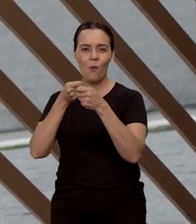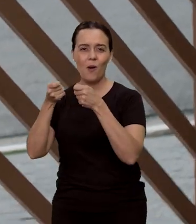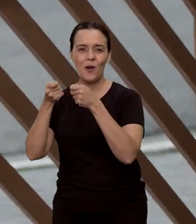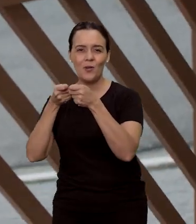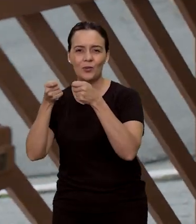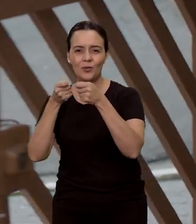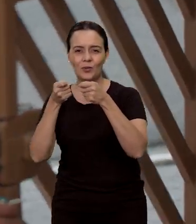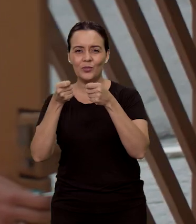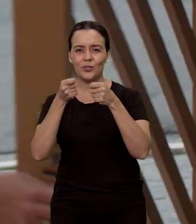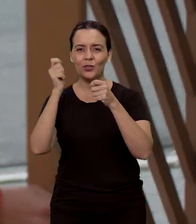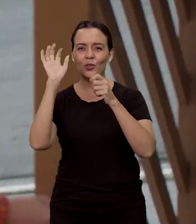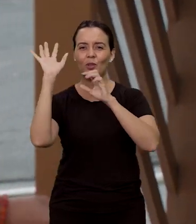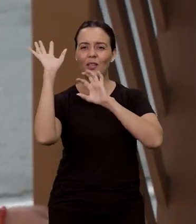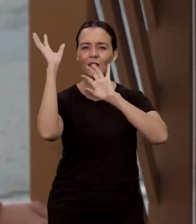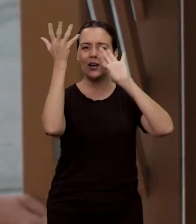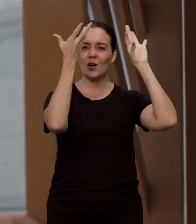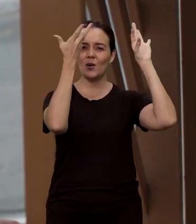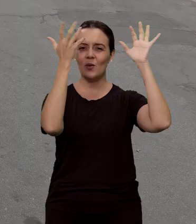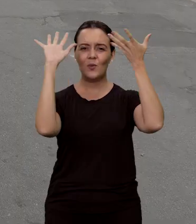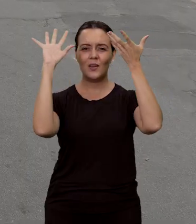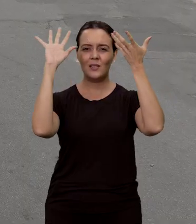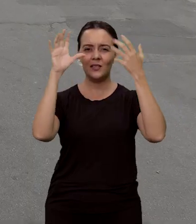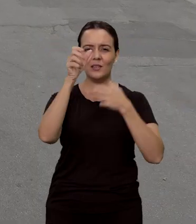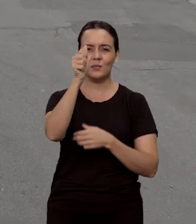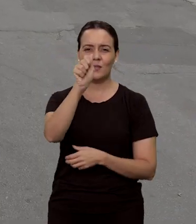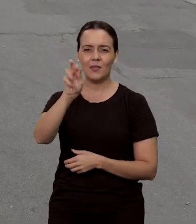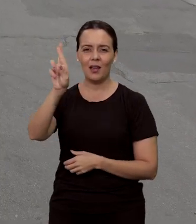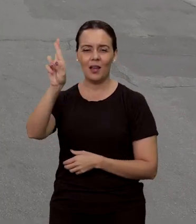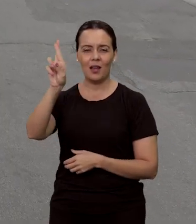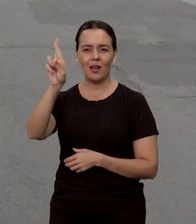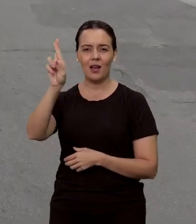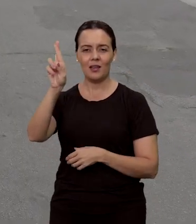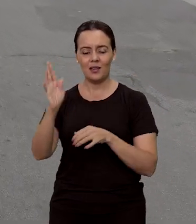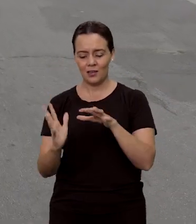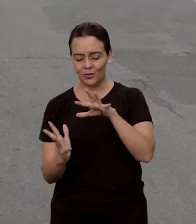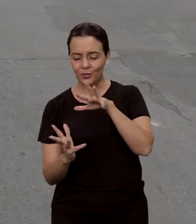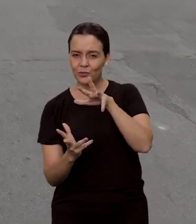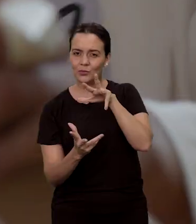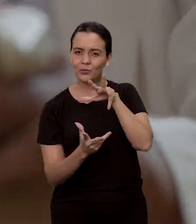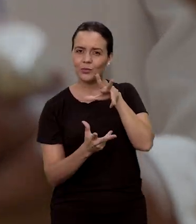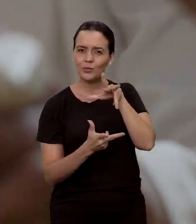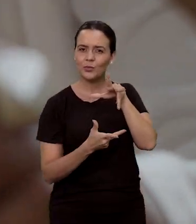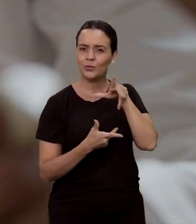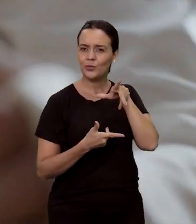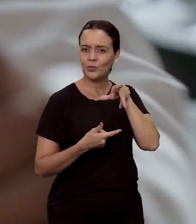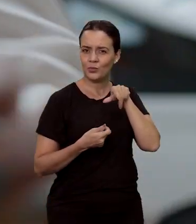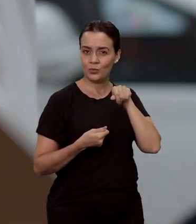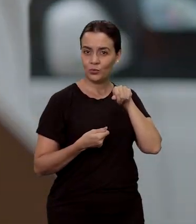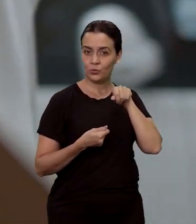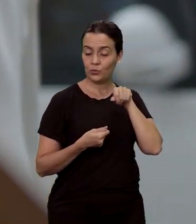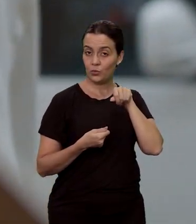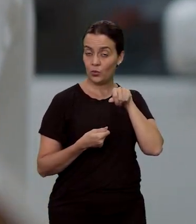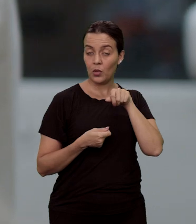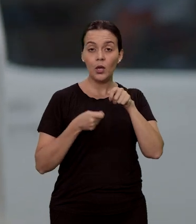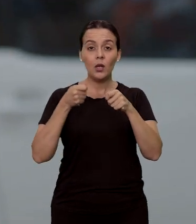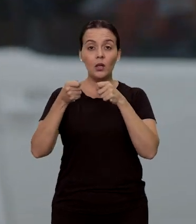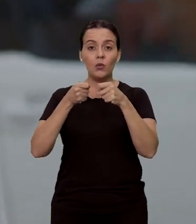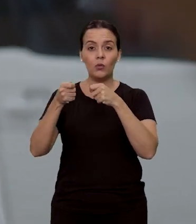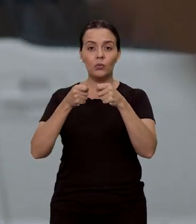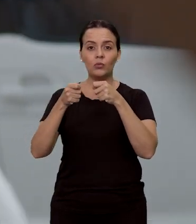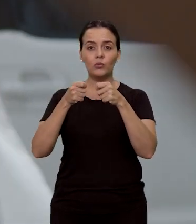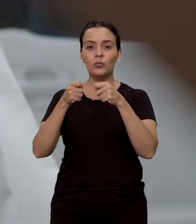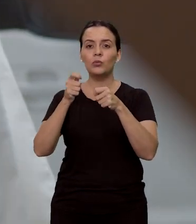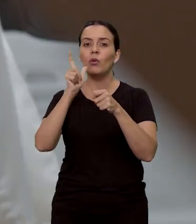condicionador de ar do mundo. É que regula a umidade do mundo. A gente